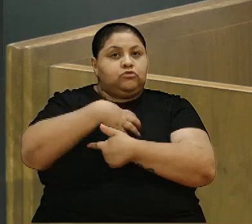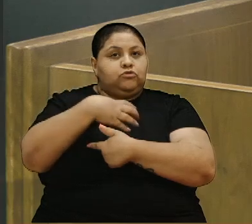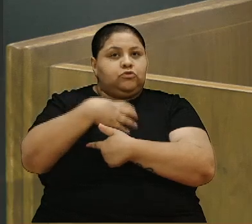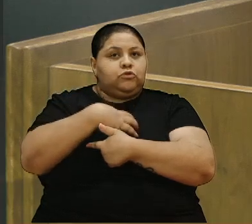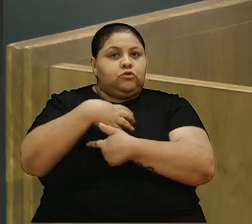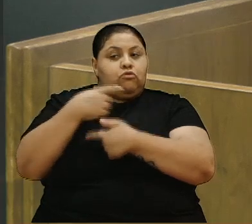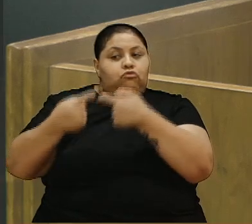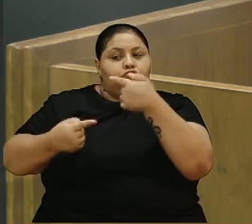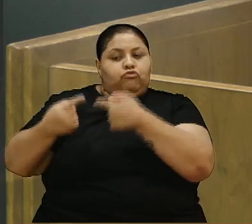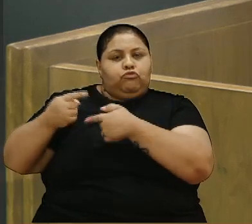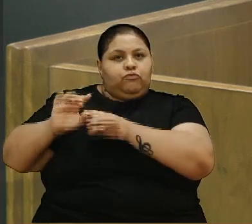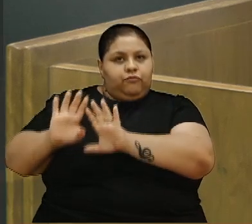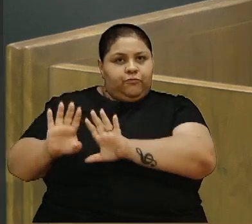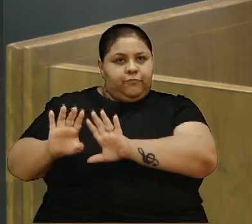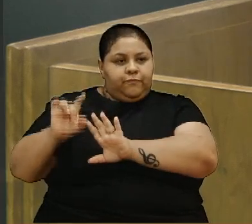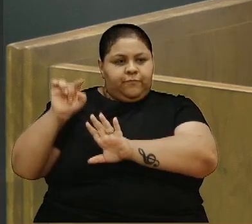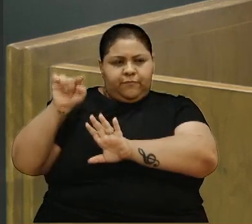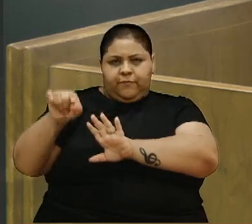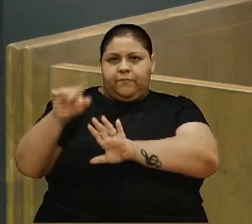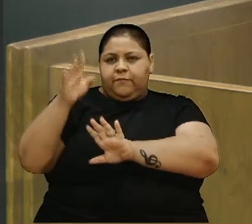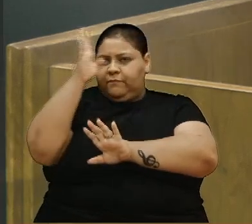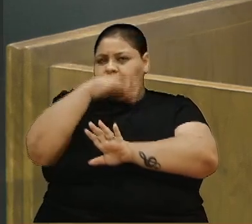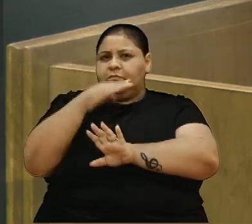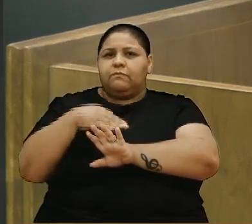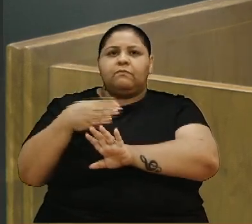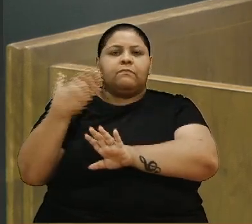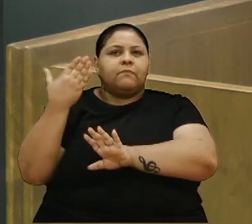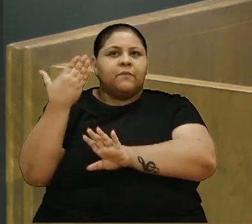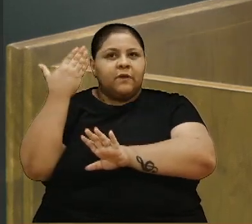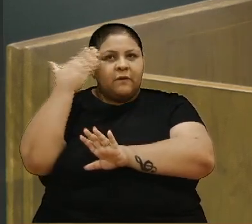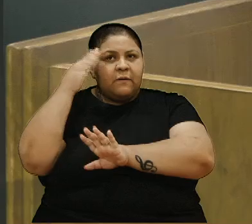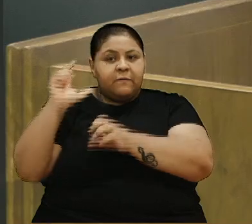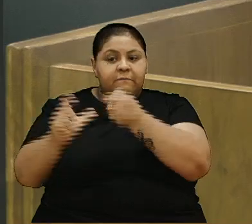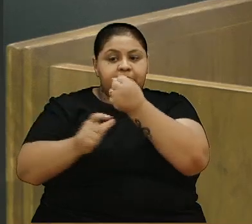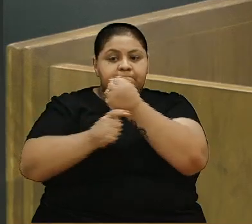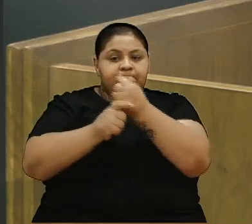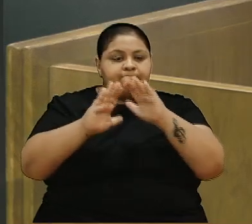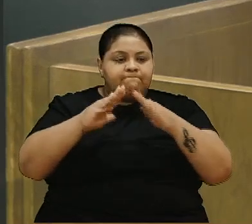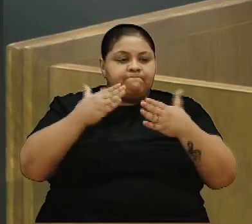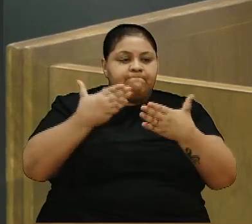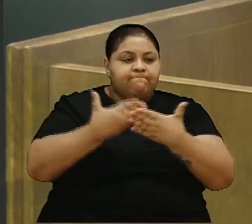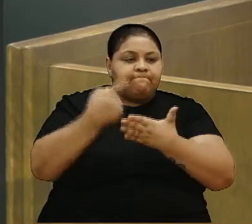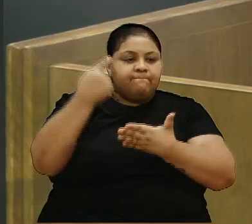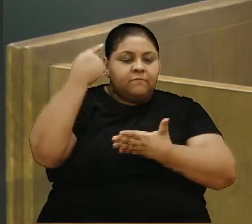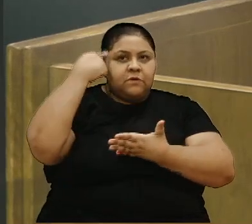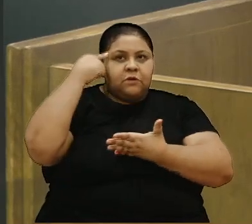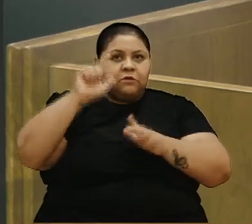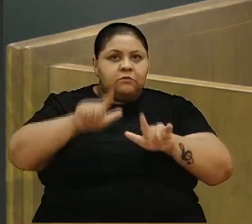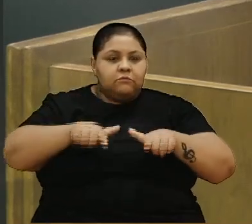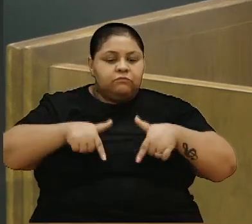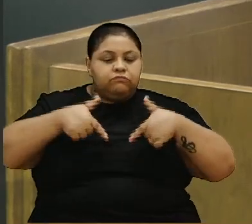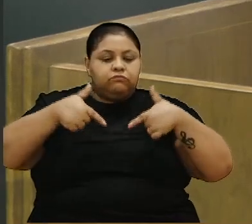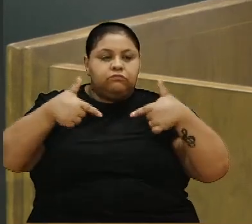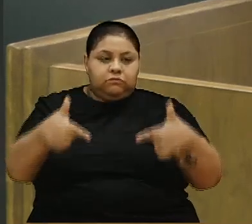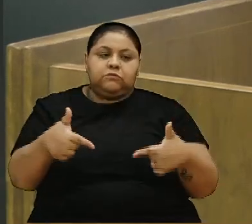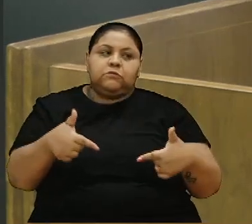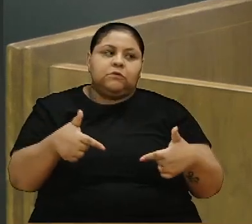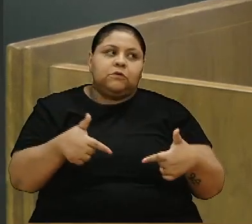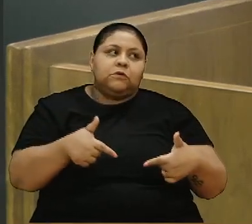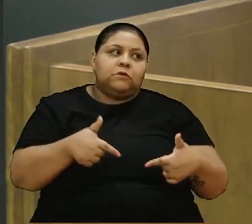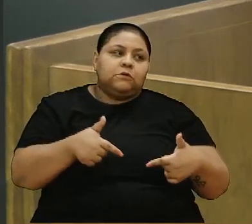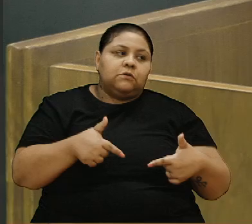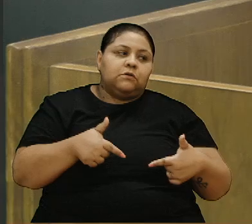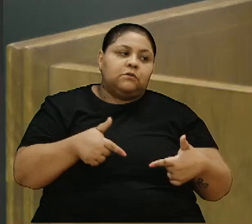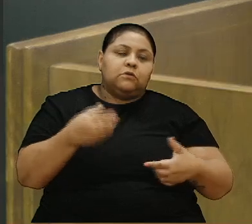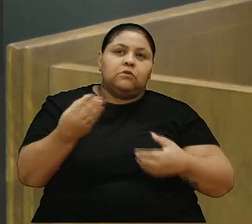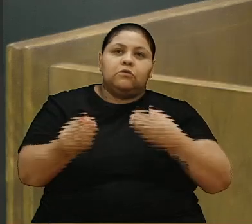nosso debate, que é: pensar a segurança nas escolas é pensar uma medida